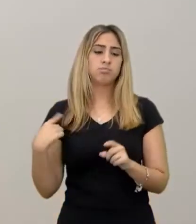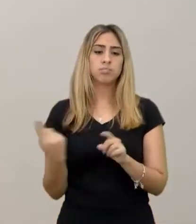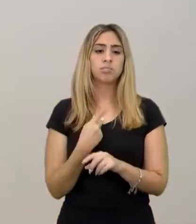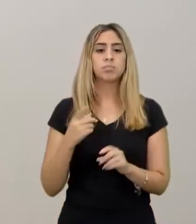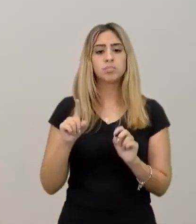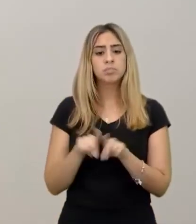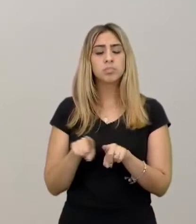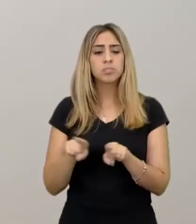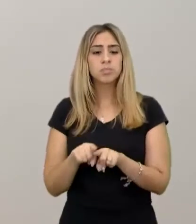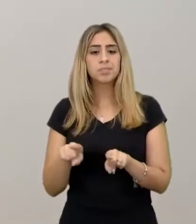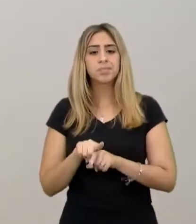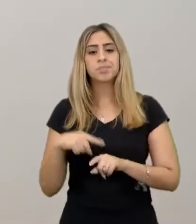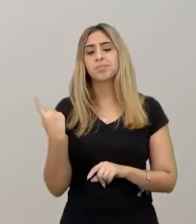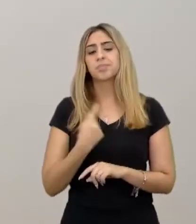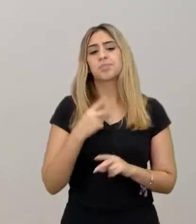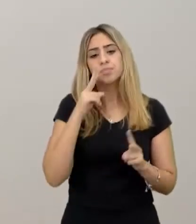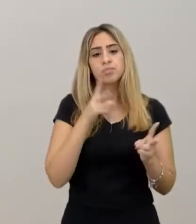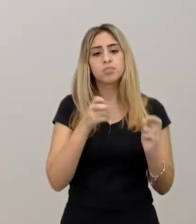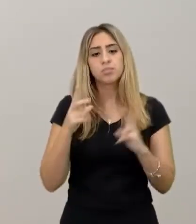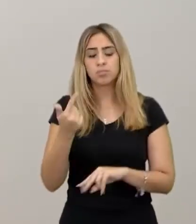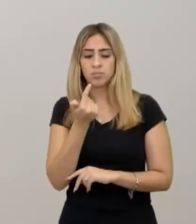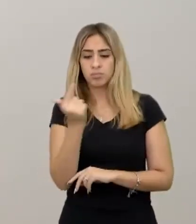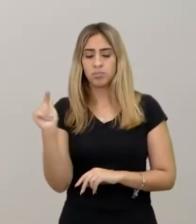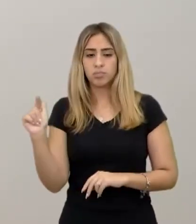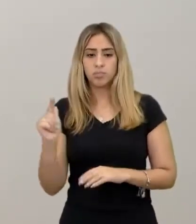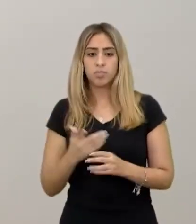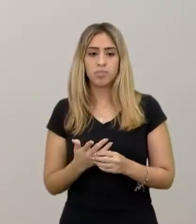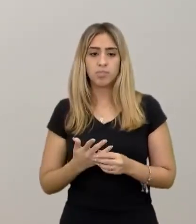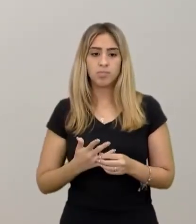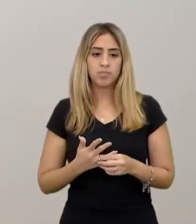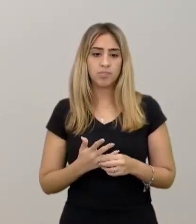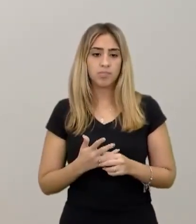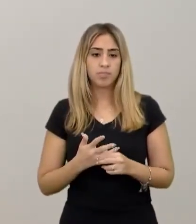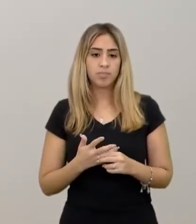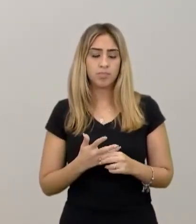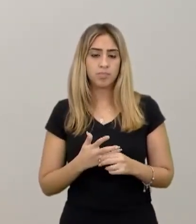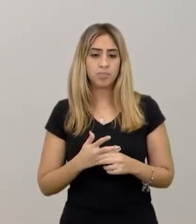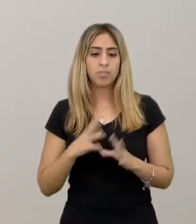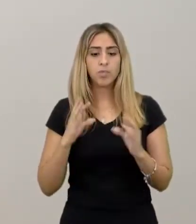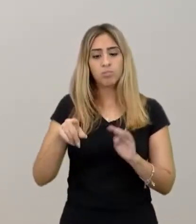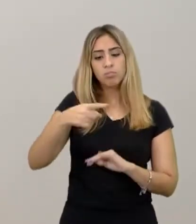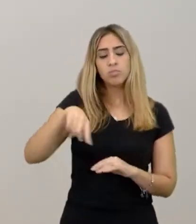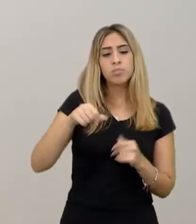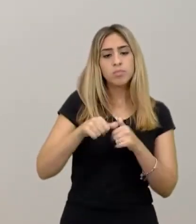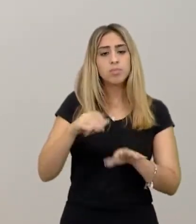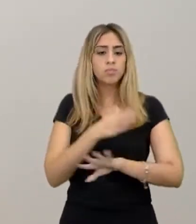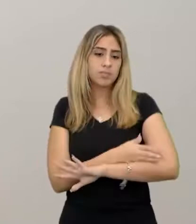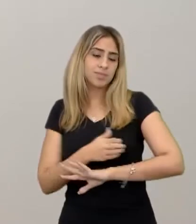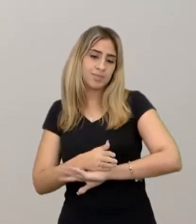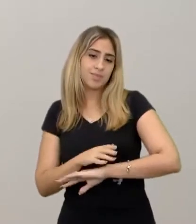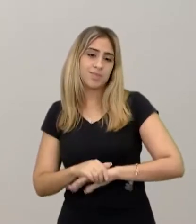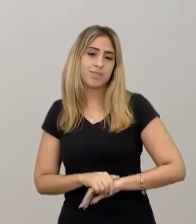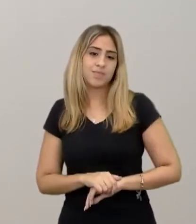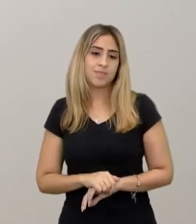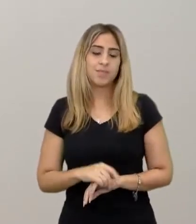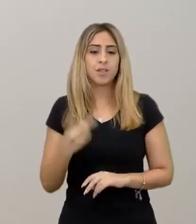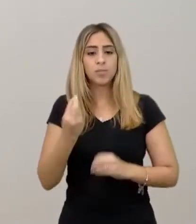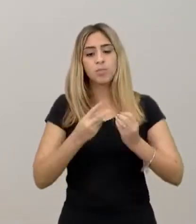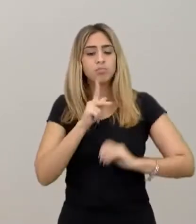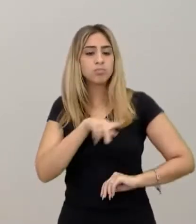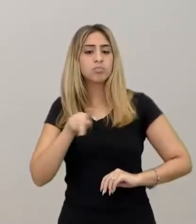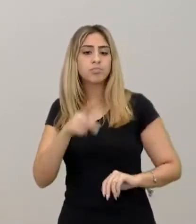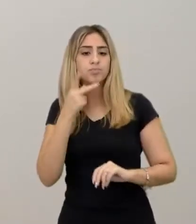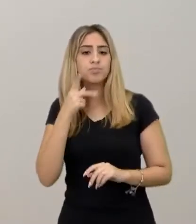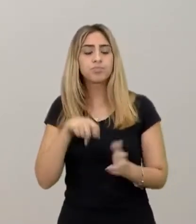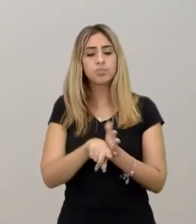Jana? Inclusive, eu verifiquei com as outras, né, com os outros componentes, e todos eles estão começando assim, como a professora disse aqui, né,